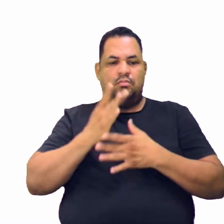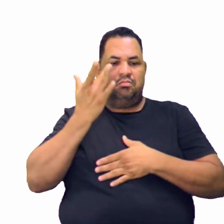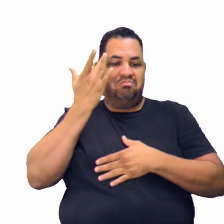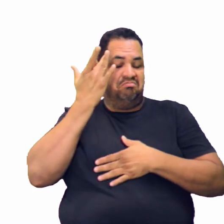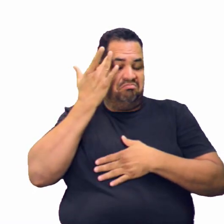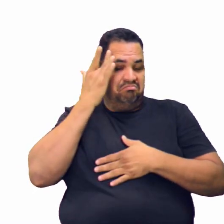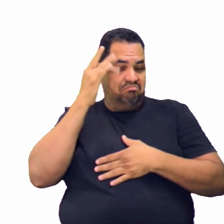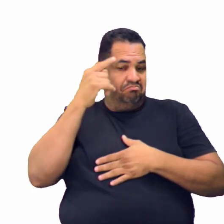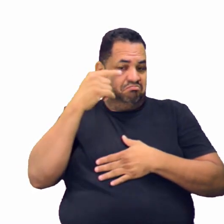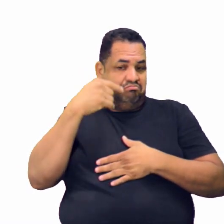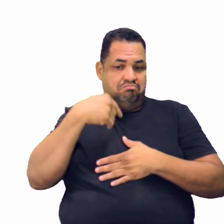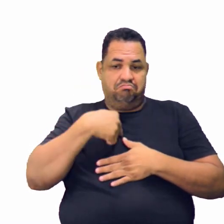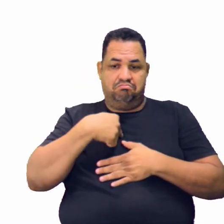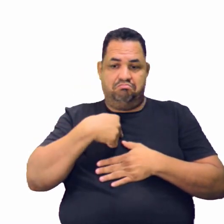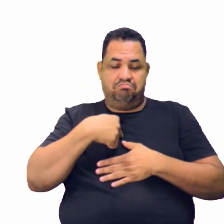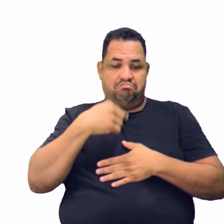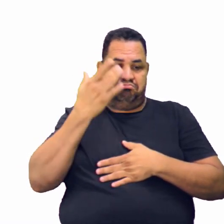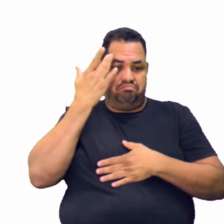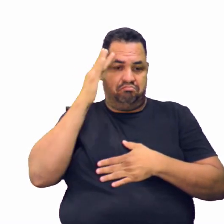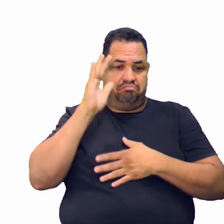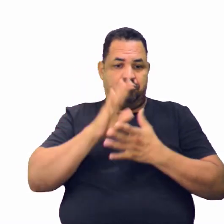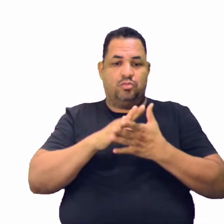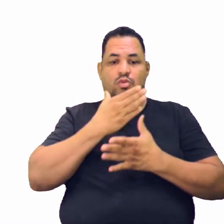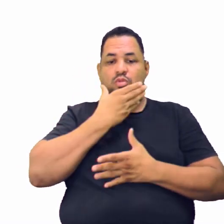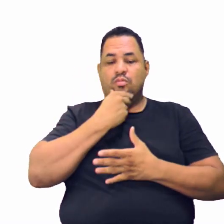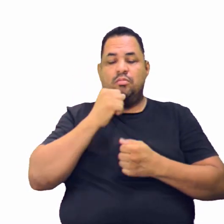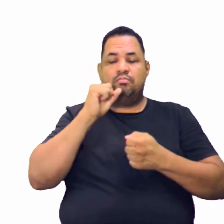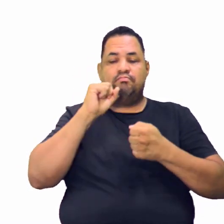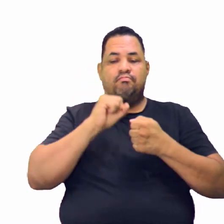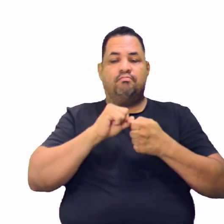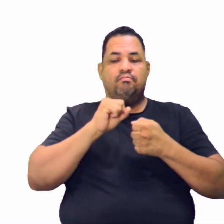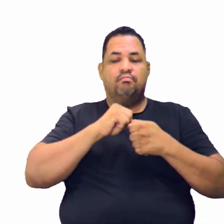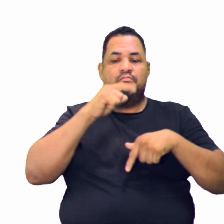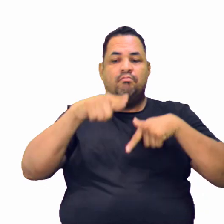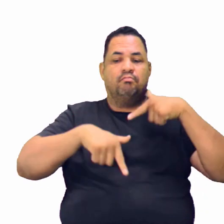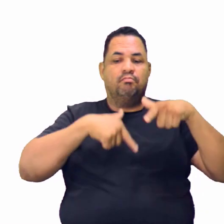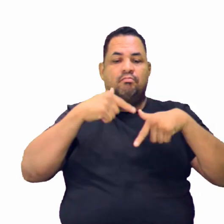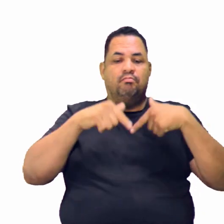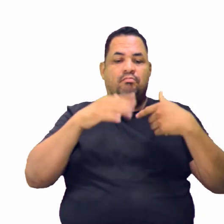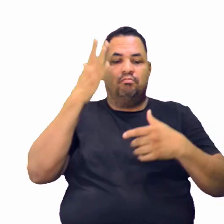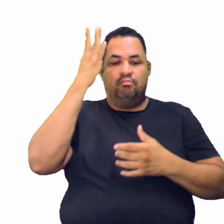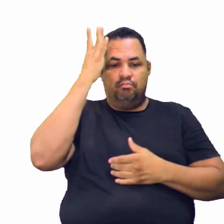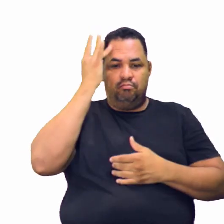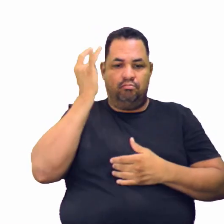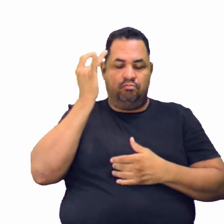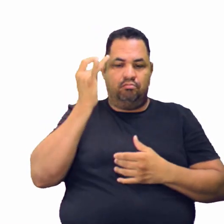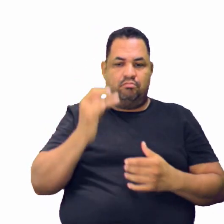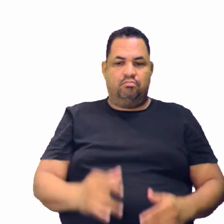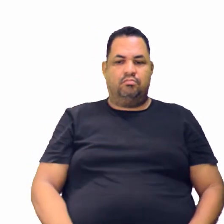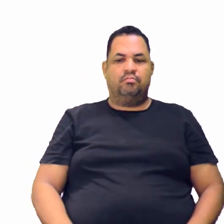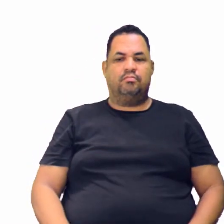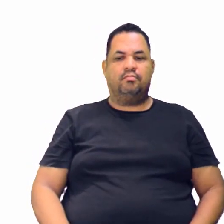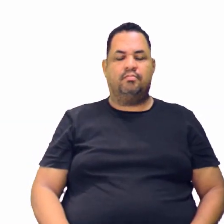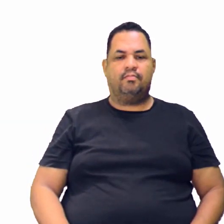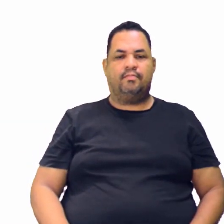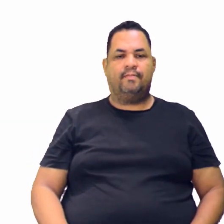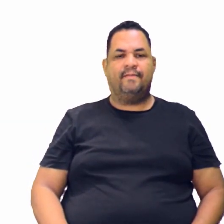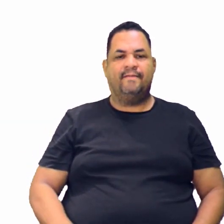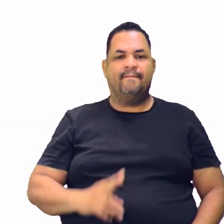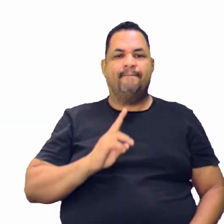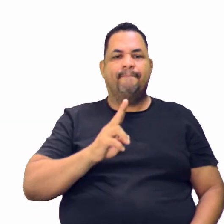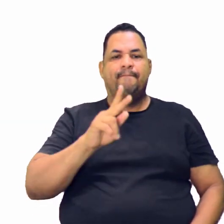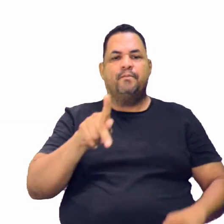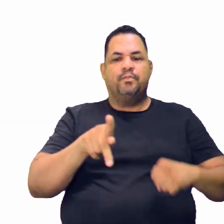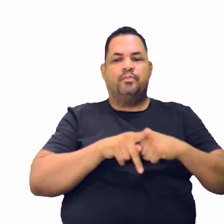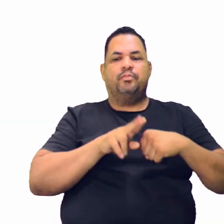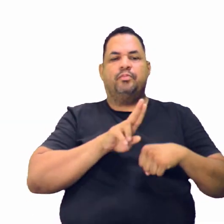sei se o rapaz fará o trabalho amanhã. Beleza? Então, dando sequência